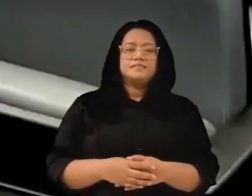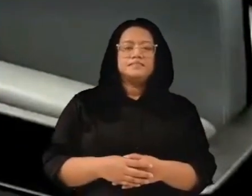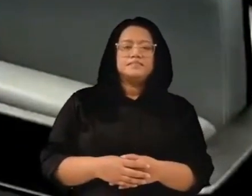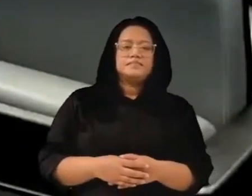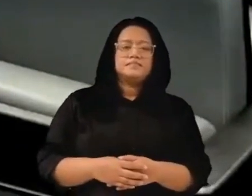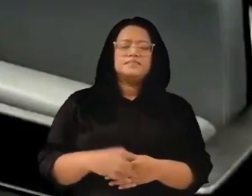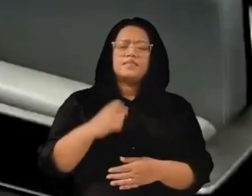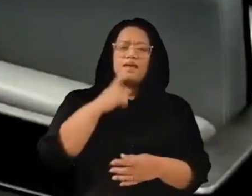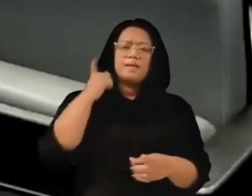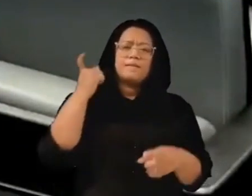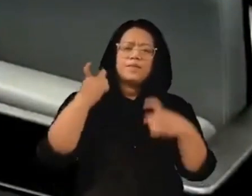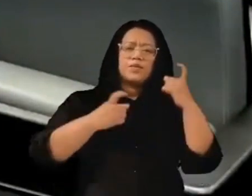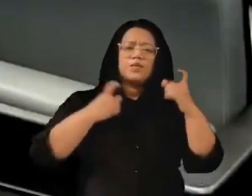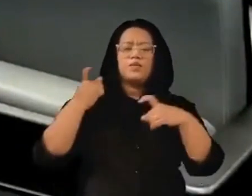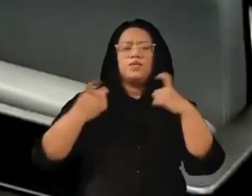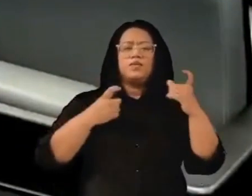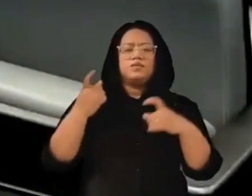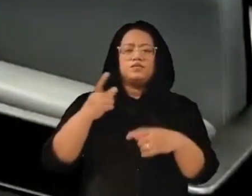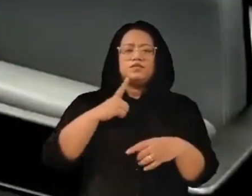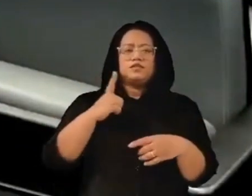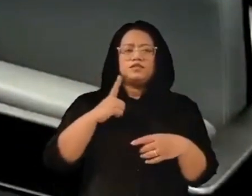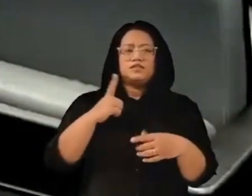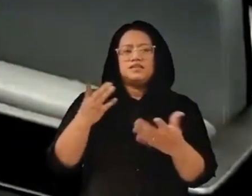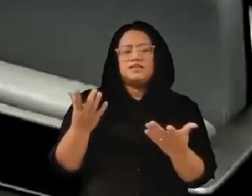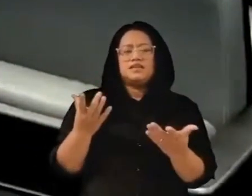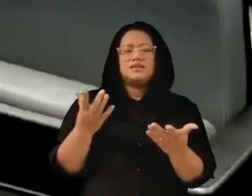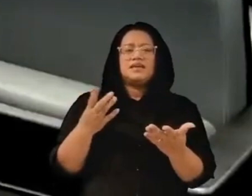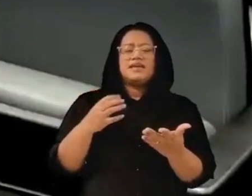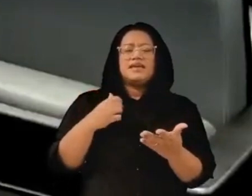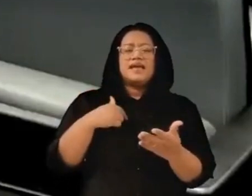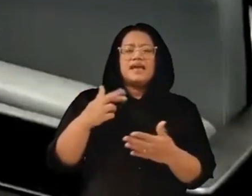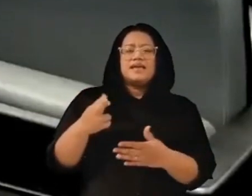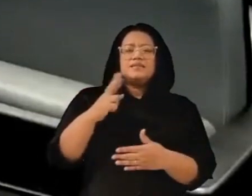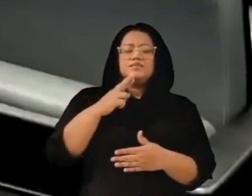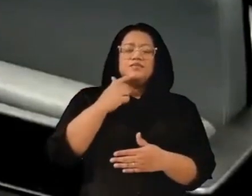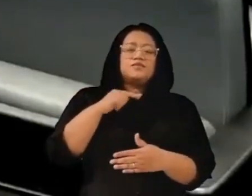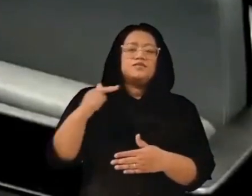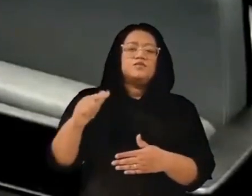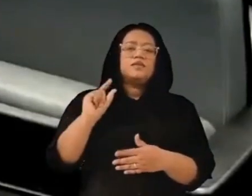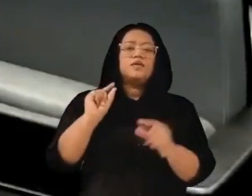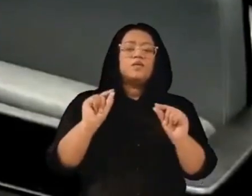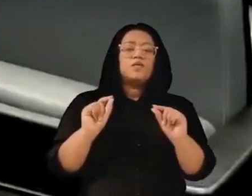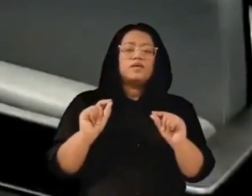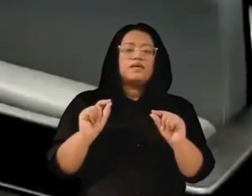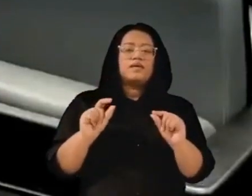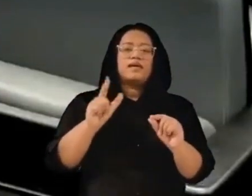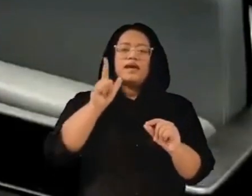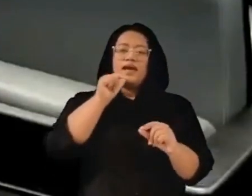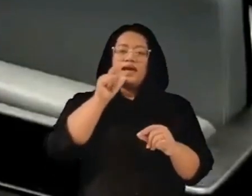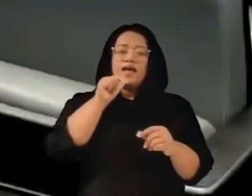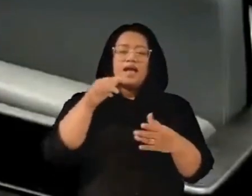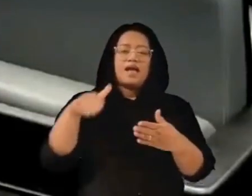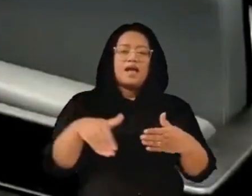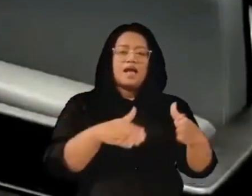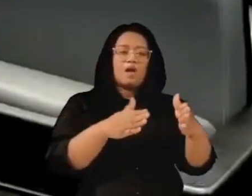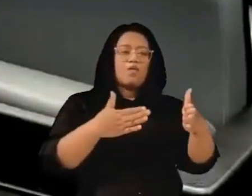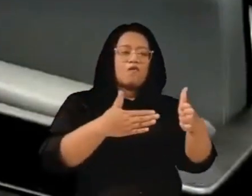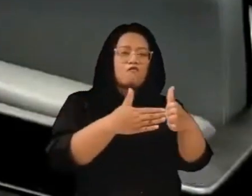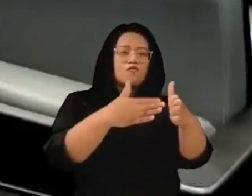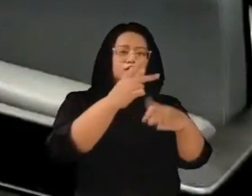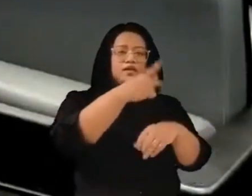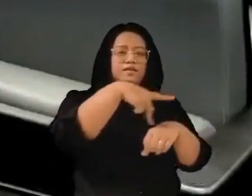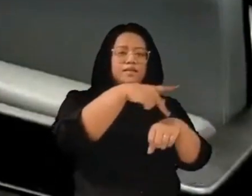me preocupou algo que eu também não tenho resposta nós temos águas transfronteiriças no Brasil e